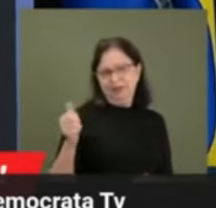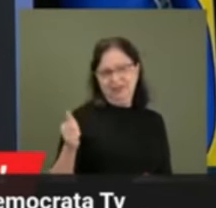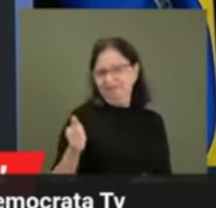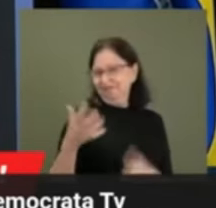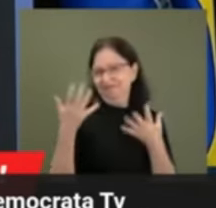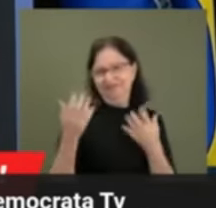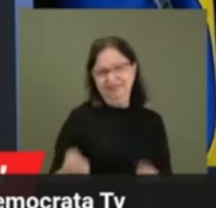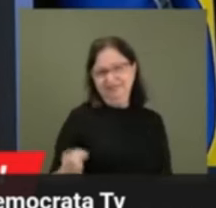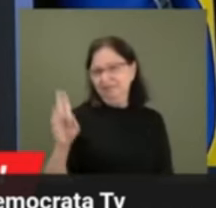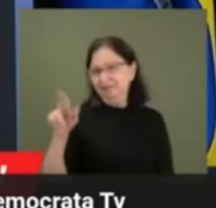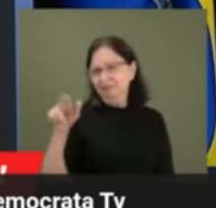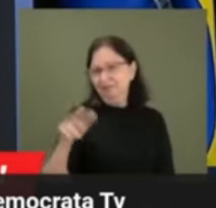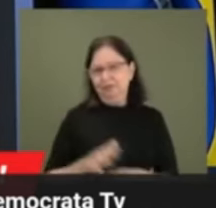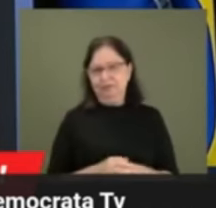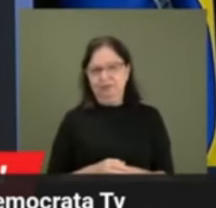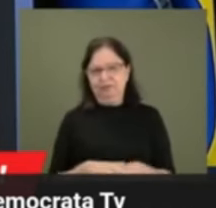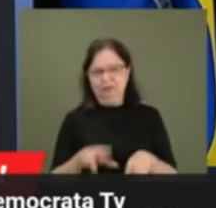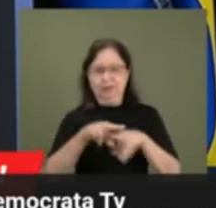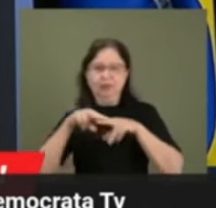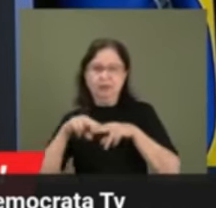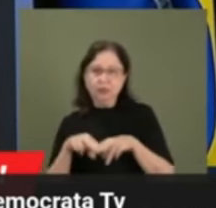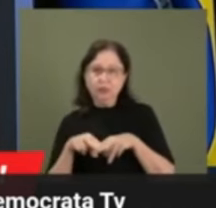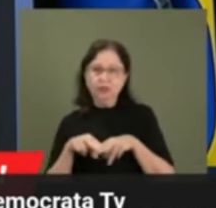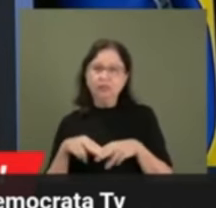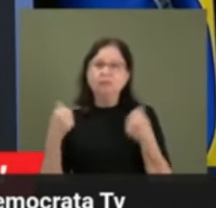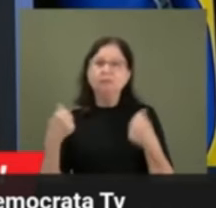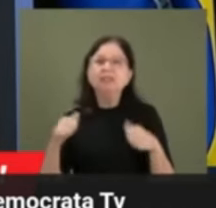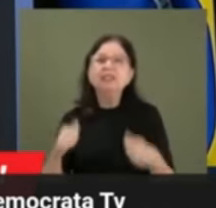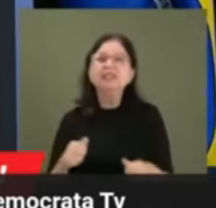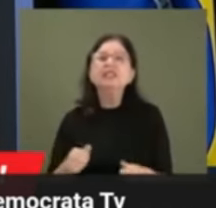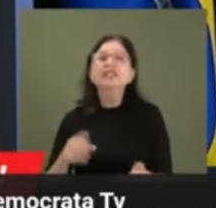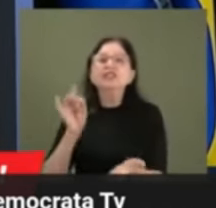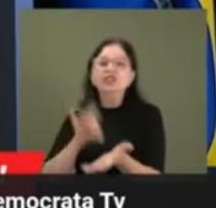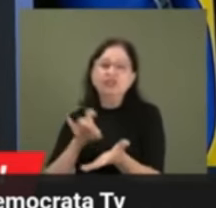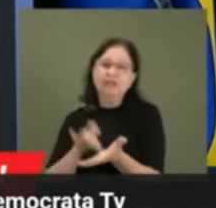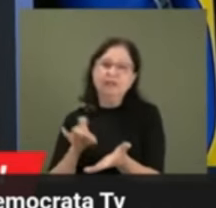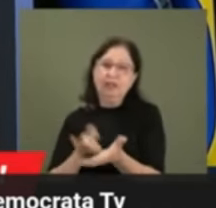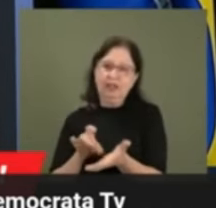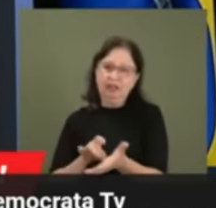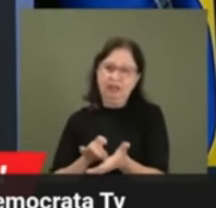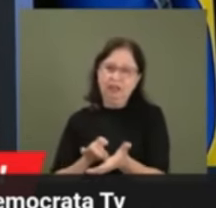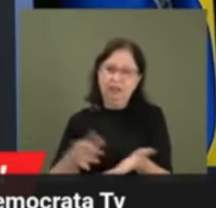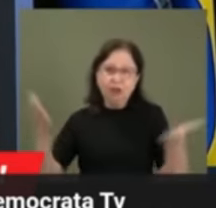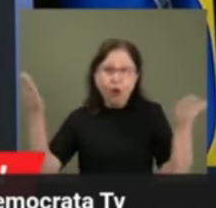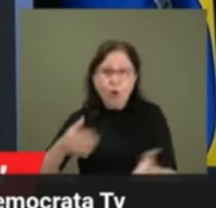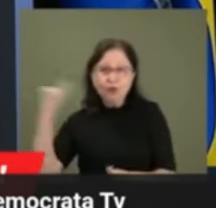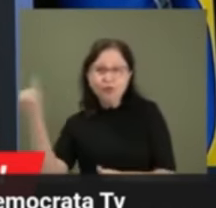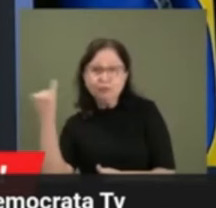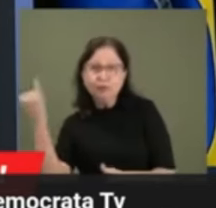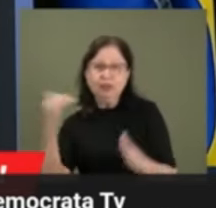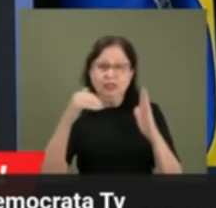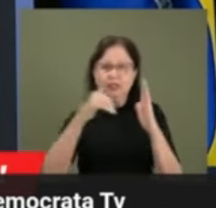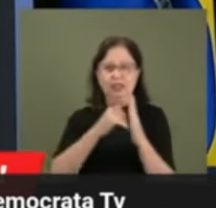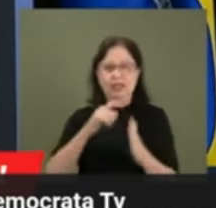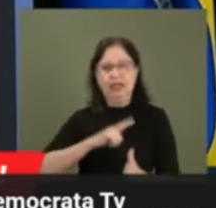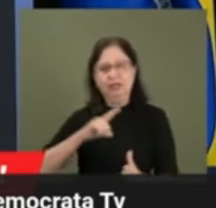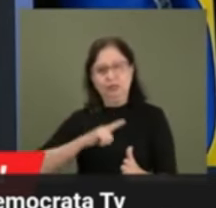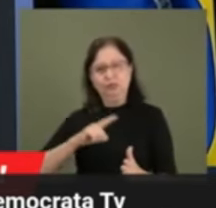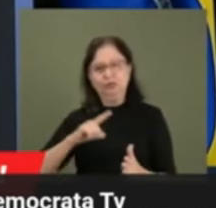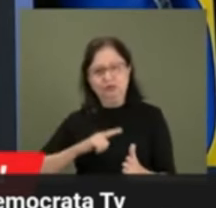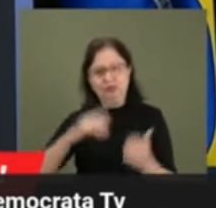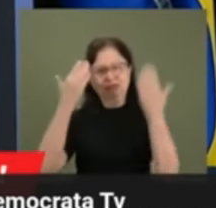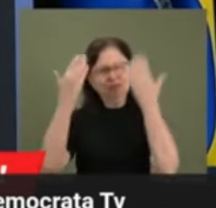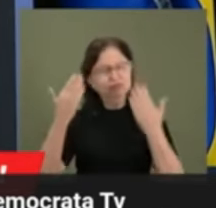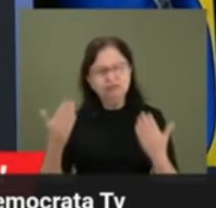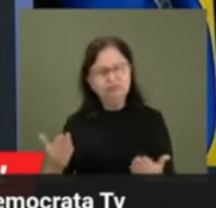entende então que o que a gente precisa é a oportunidade histórica que essa casa tá tendo como casa revisora da República é de poder ter um Marco legal